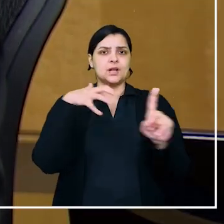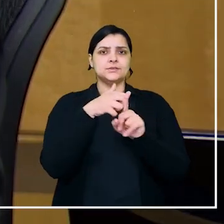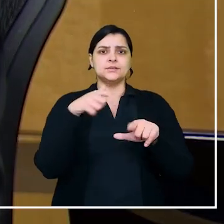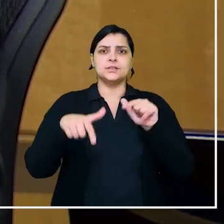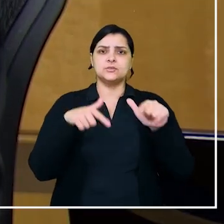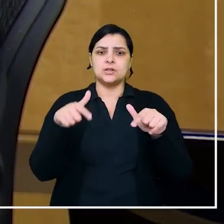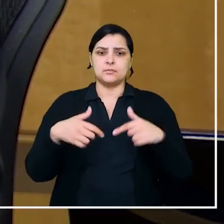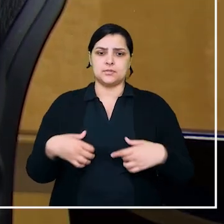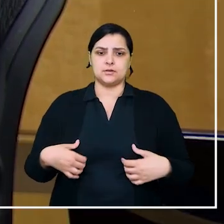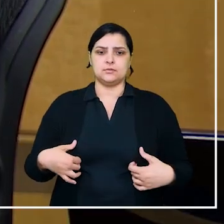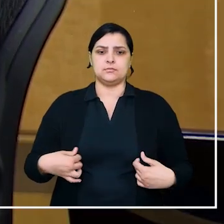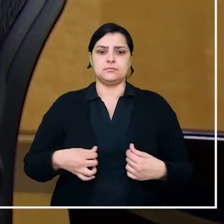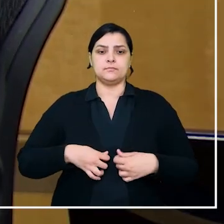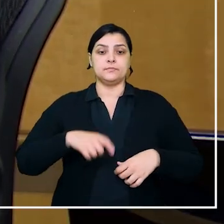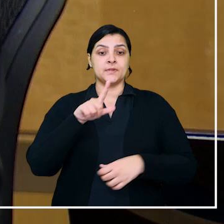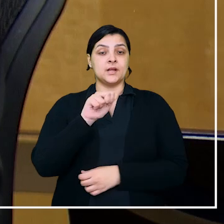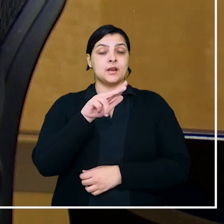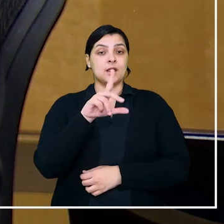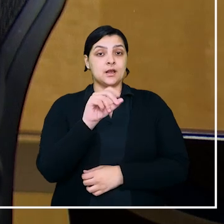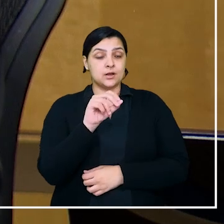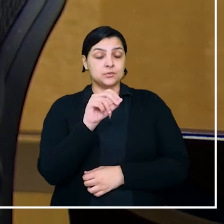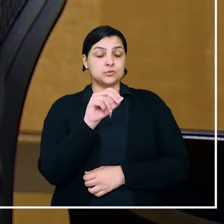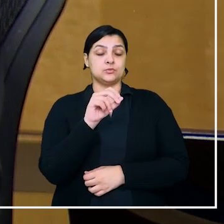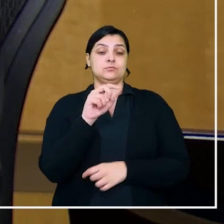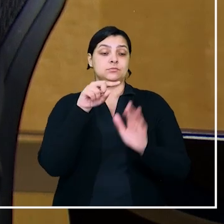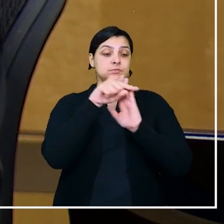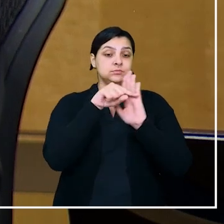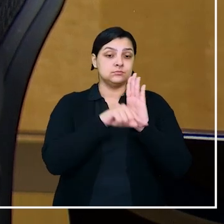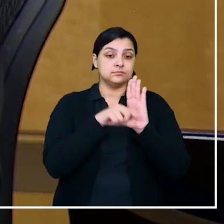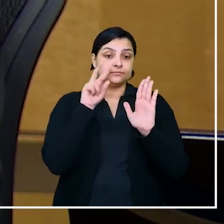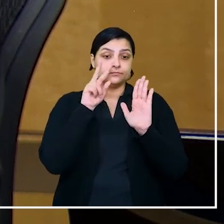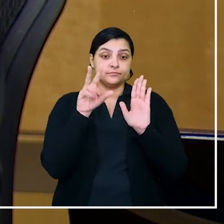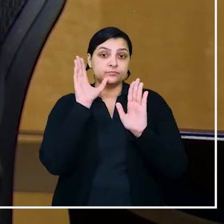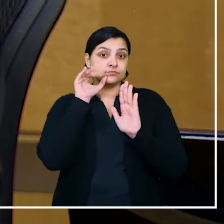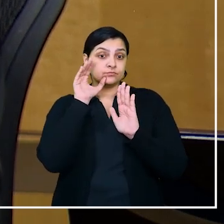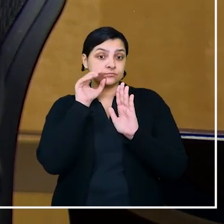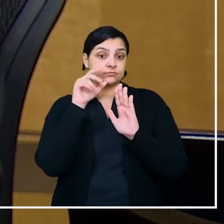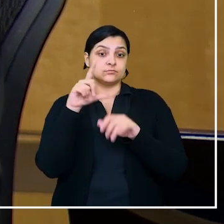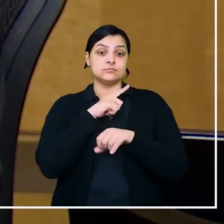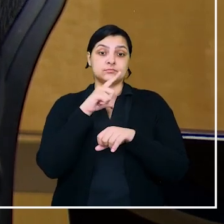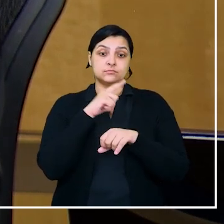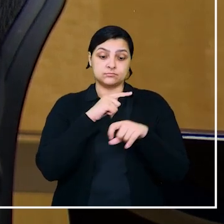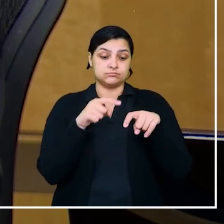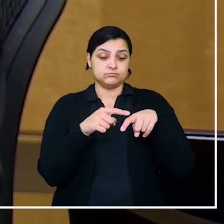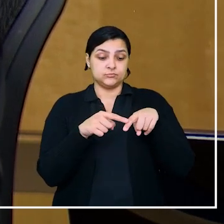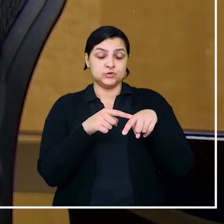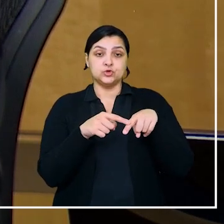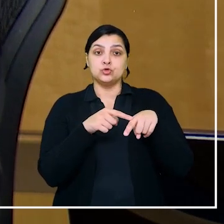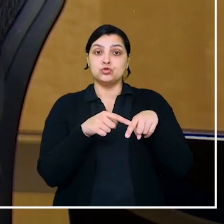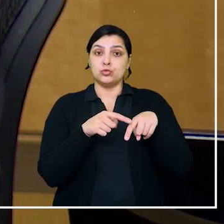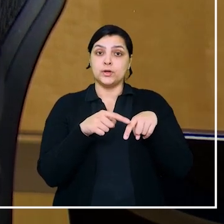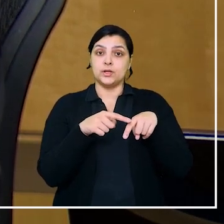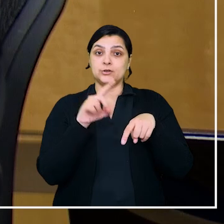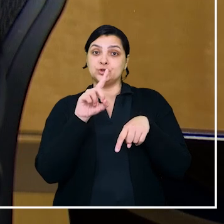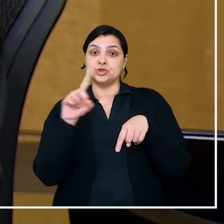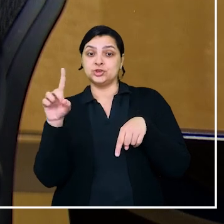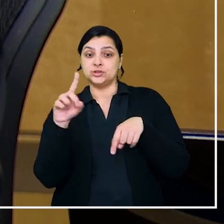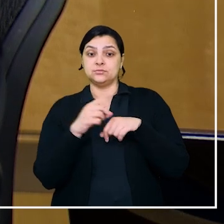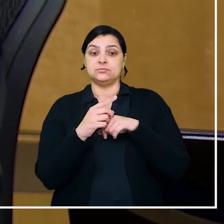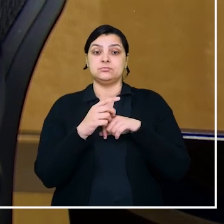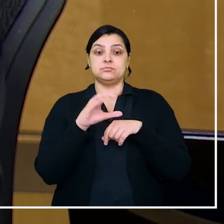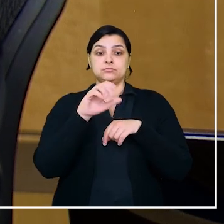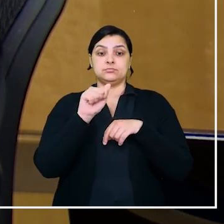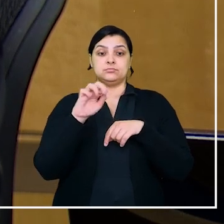de trabalho. Laudos e exames que foram apresentados revelam que o trabalhador detém lesões no joelho direito e